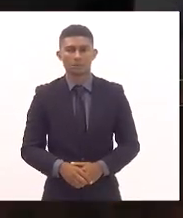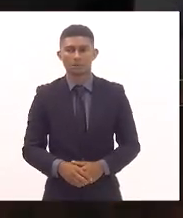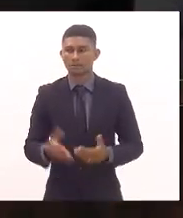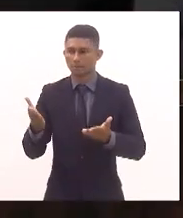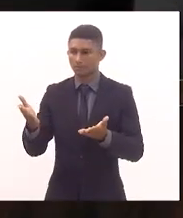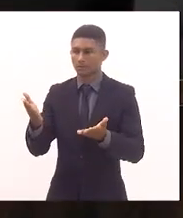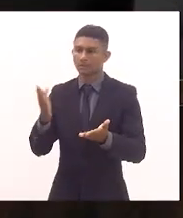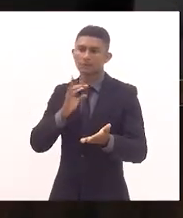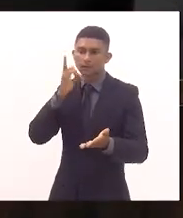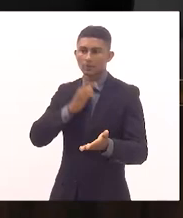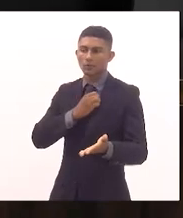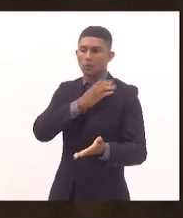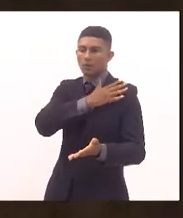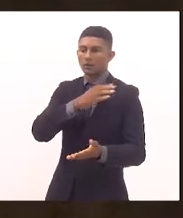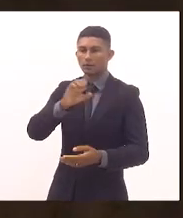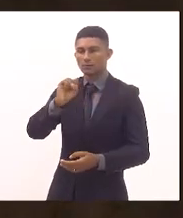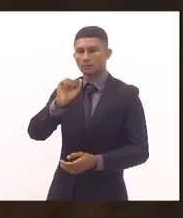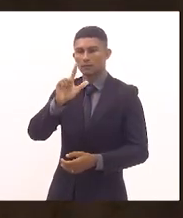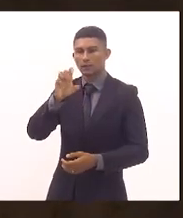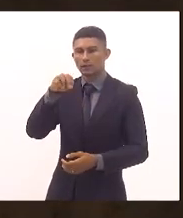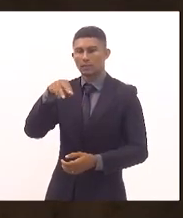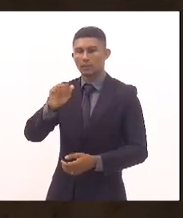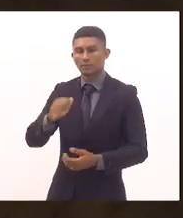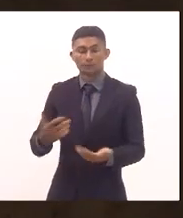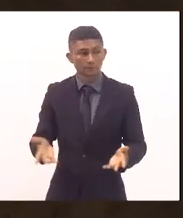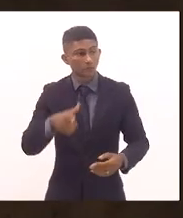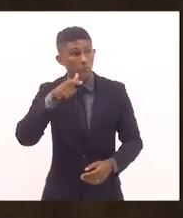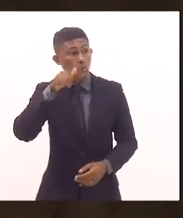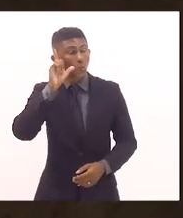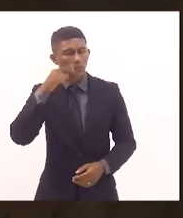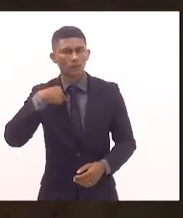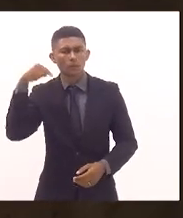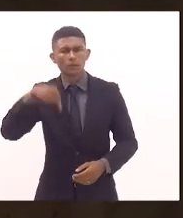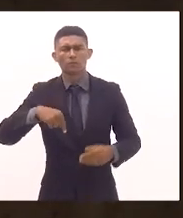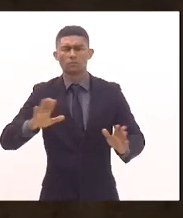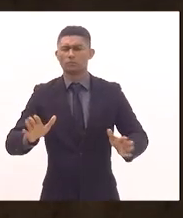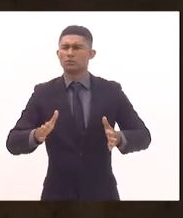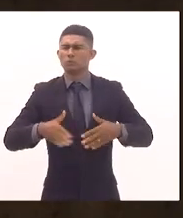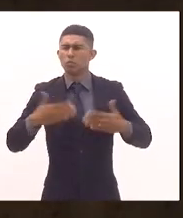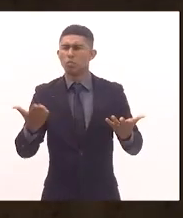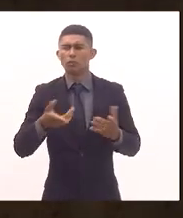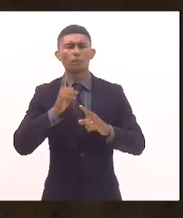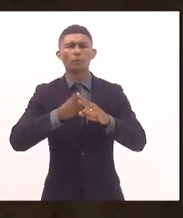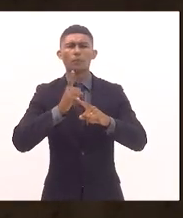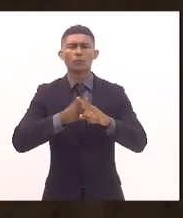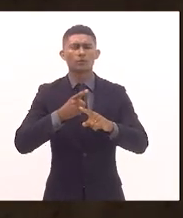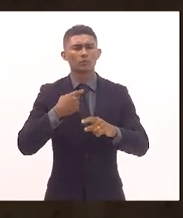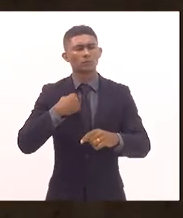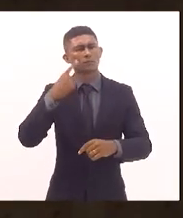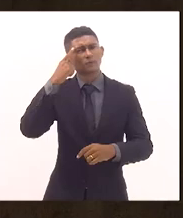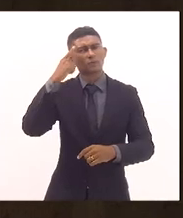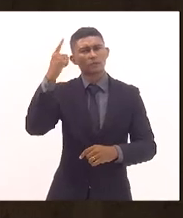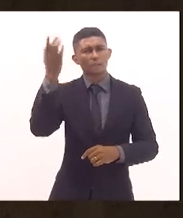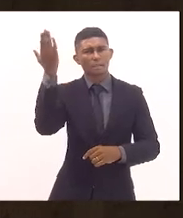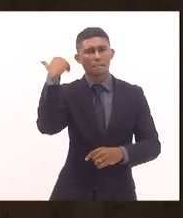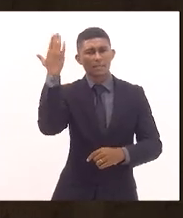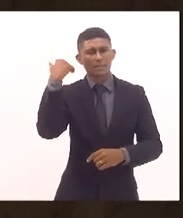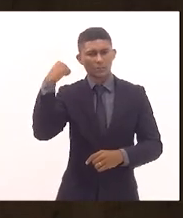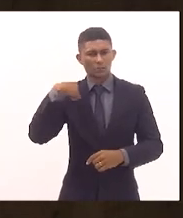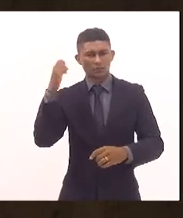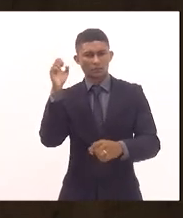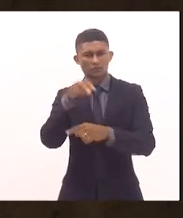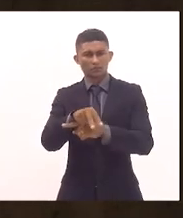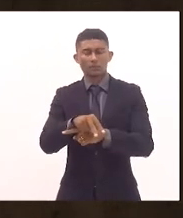Deputado Coronel Salema. Presidente, ontem aqui eu tive uma surpresa, porque eu lembro que assim começou a nossa legislatura aqui, teve